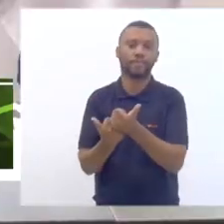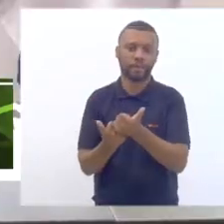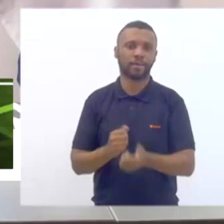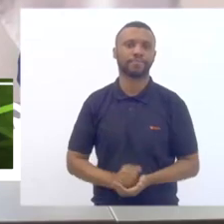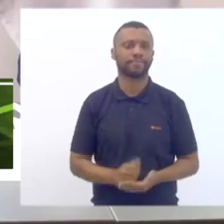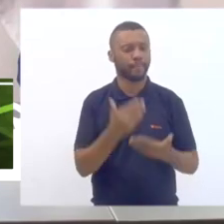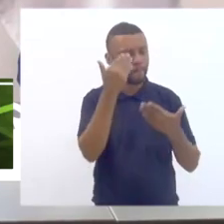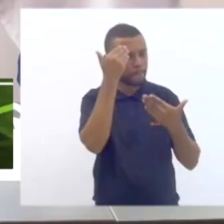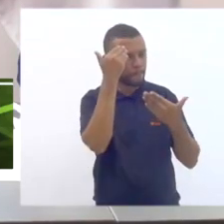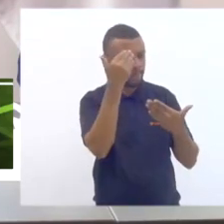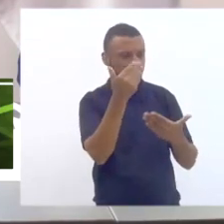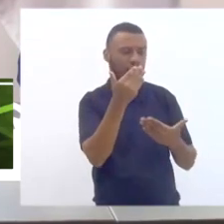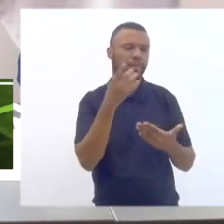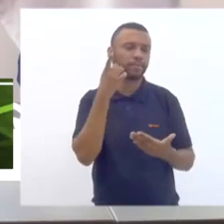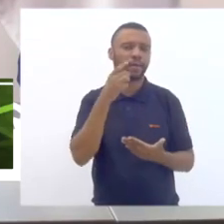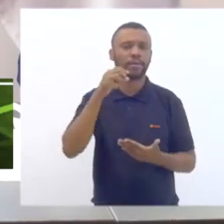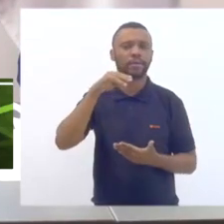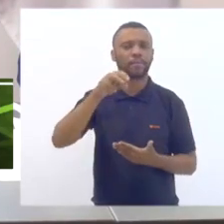Francisco,